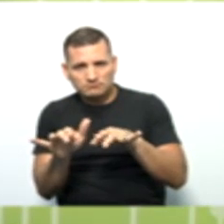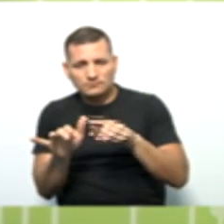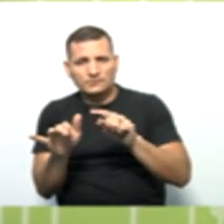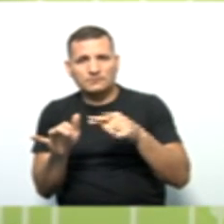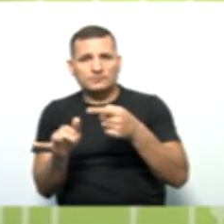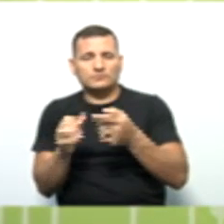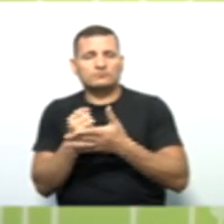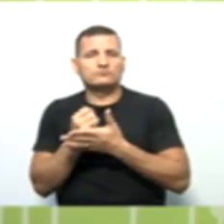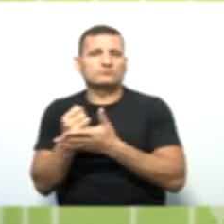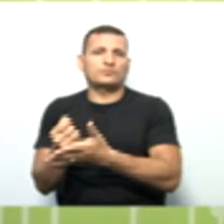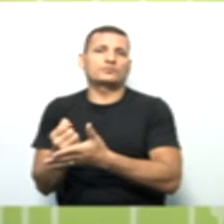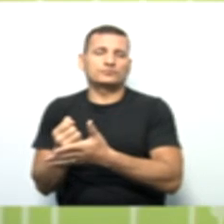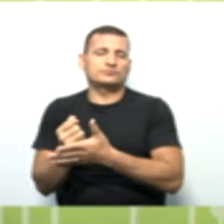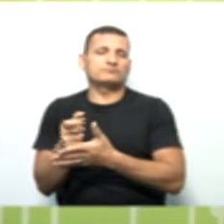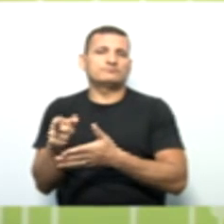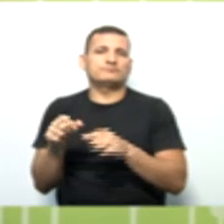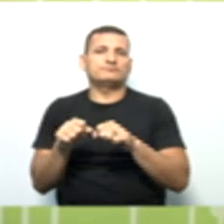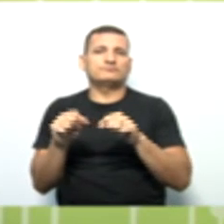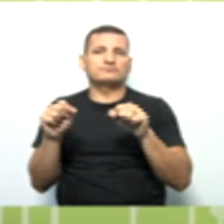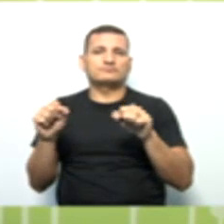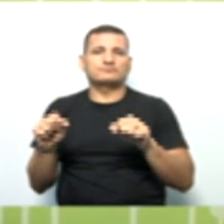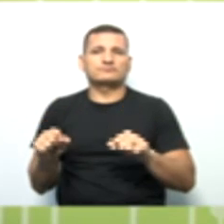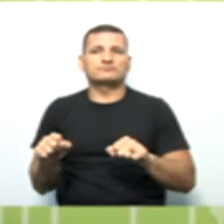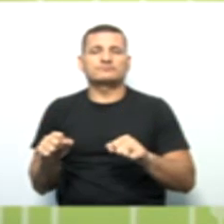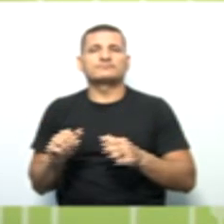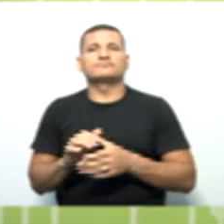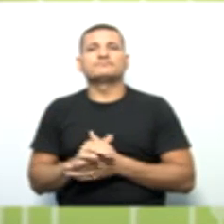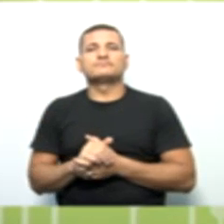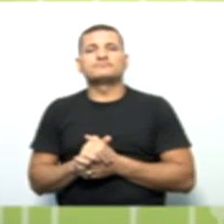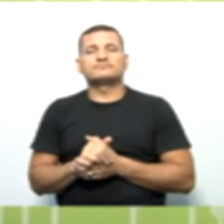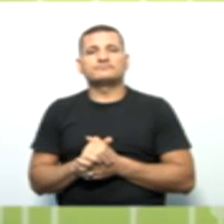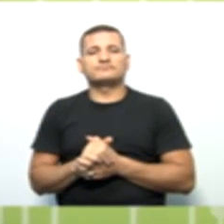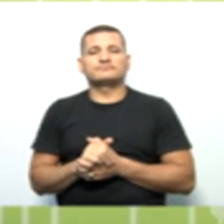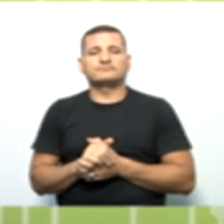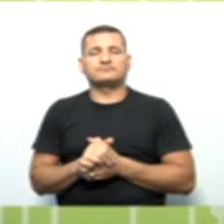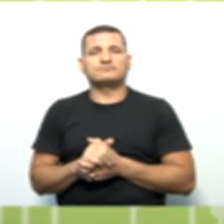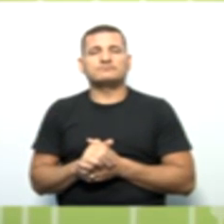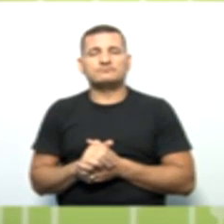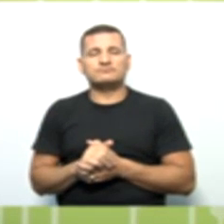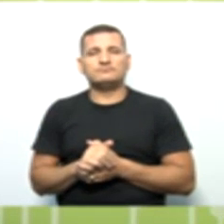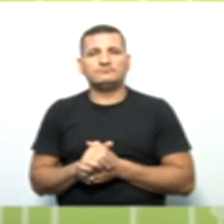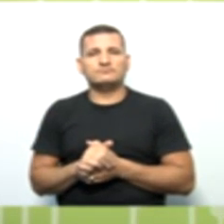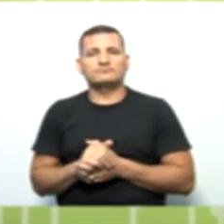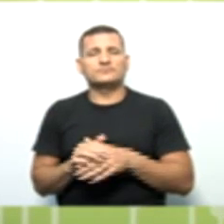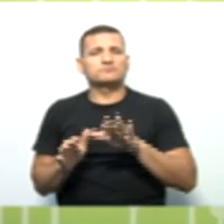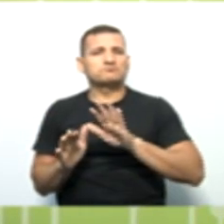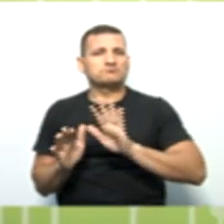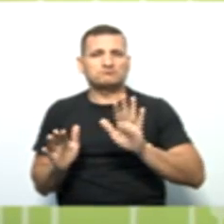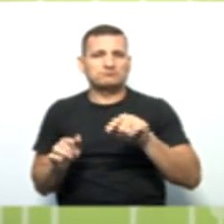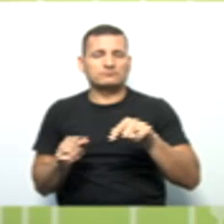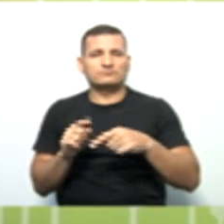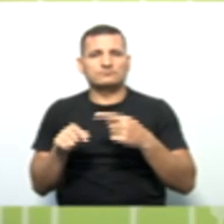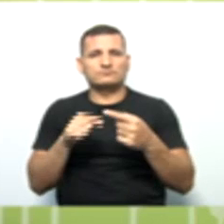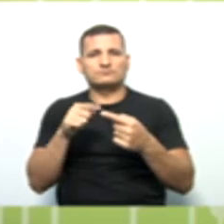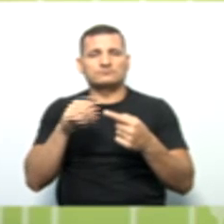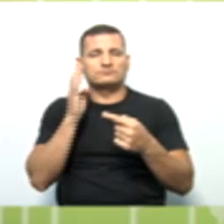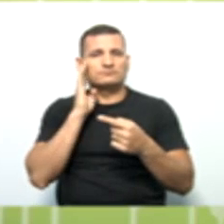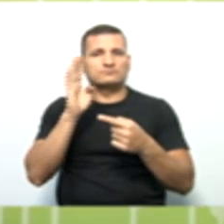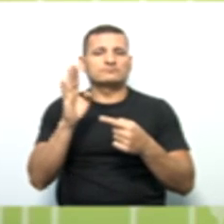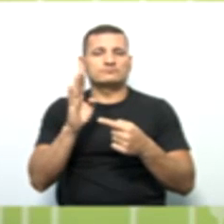suporte necessário para aquele sistema, tá bom? Então, isso aí basicamente é os objetivos principais, a